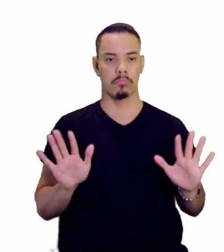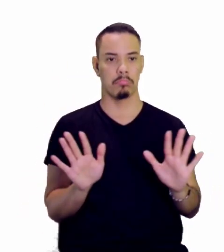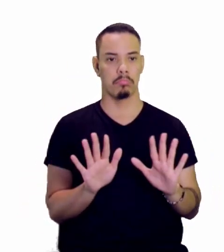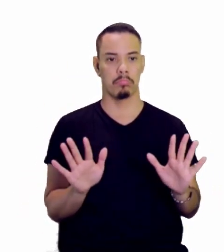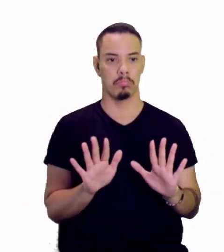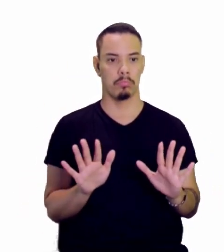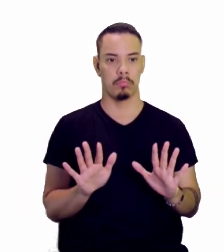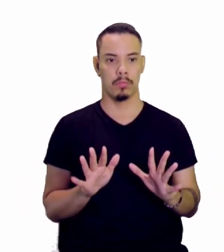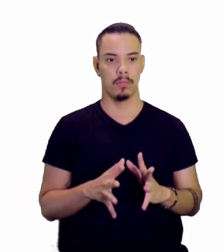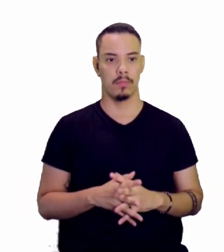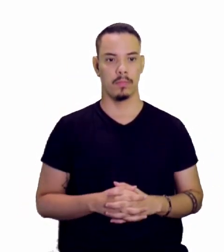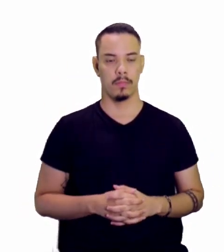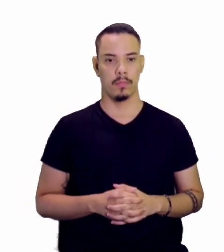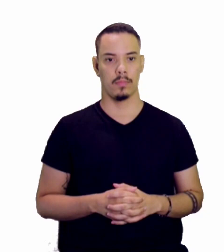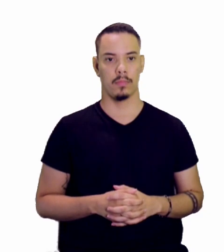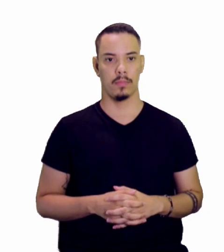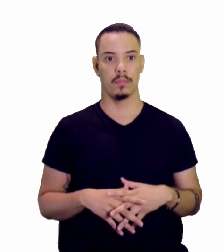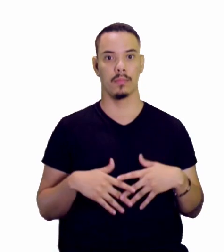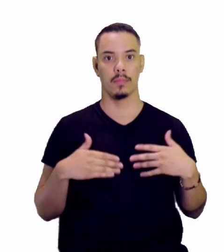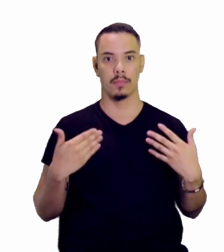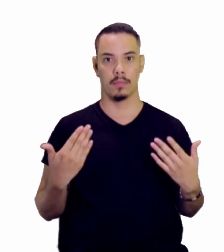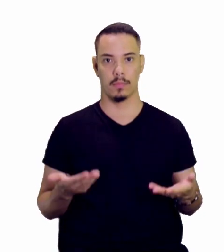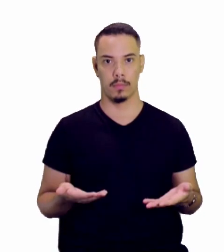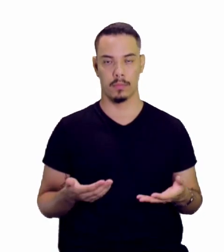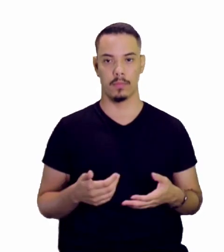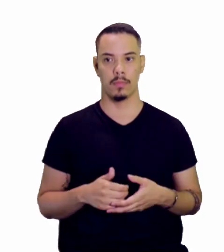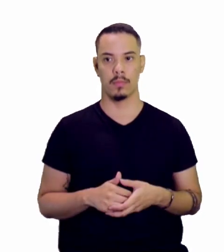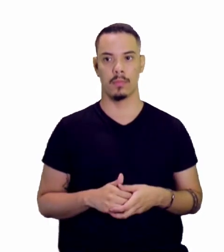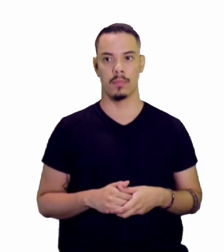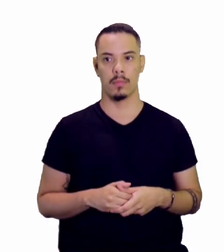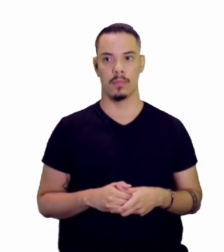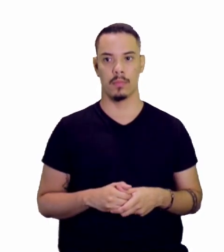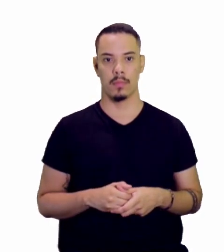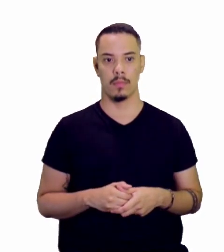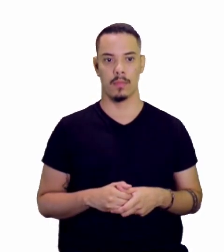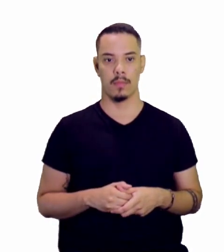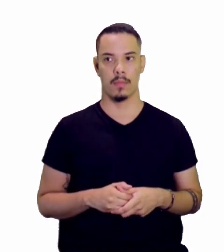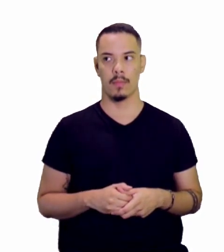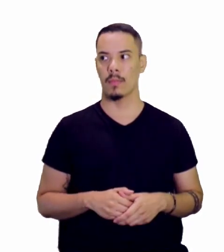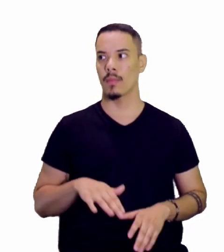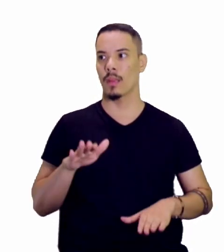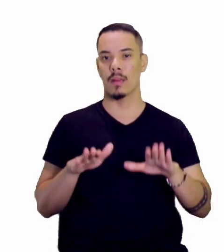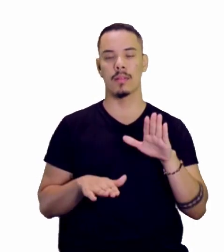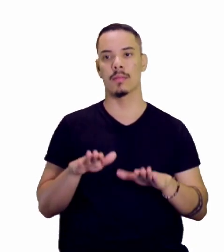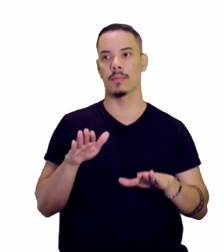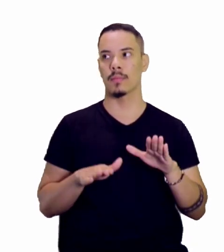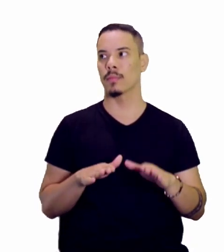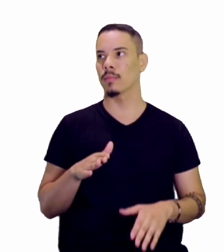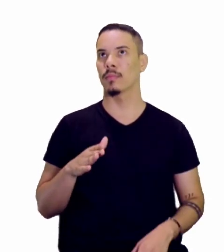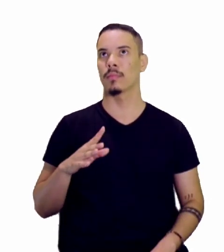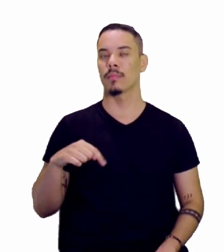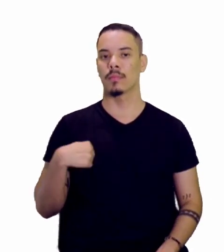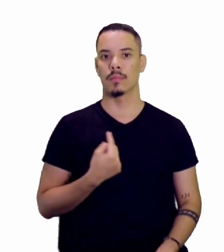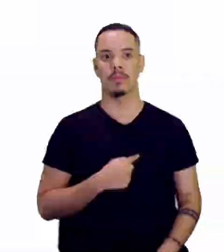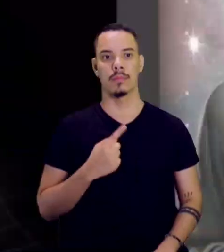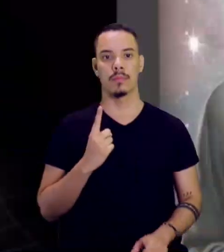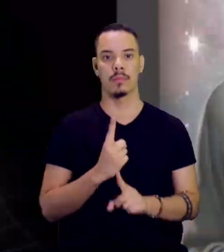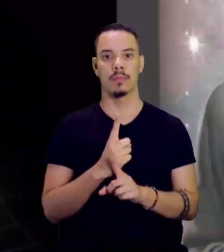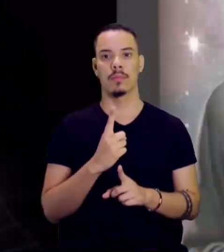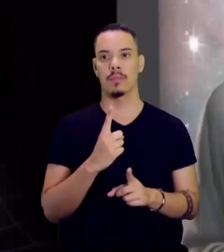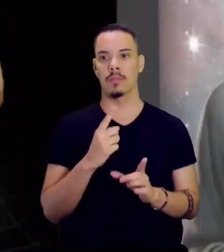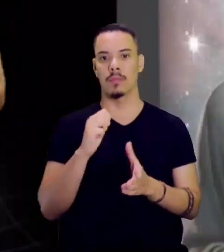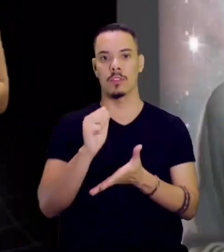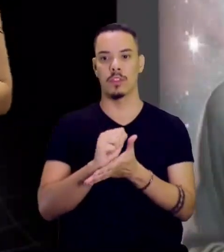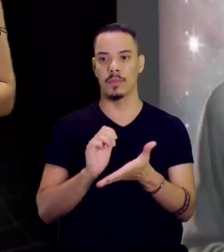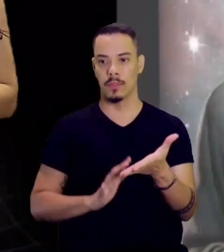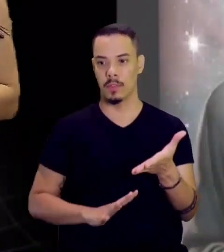vezes. Então, pessoal, olha bem. Às vezes fica assim, enquanto um exercício desse, pessoal, dá uma olhadinha